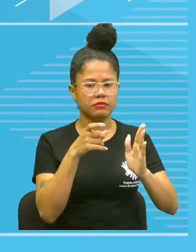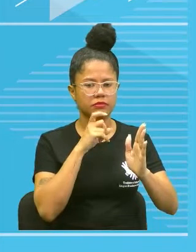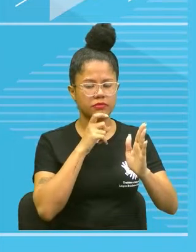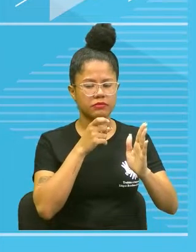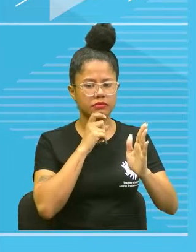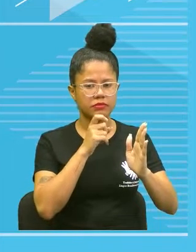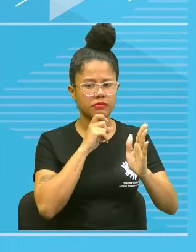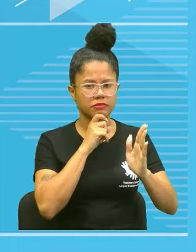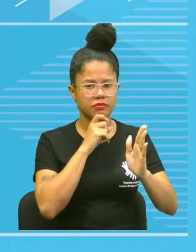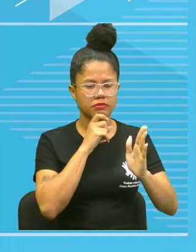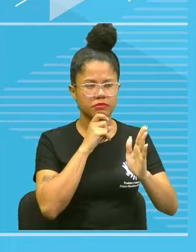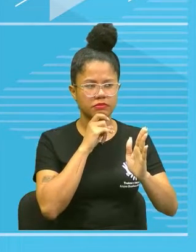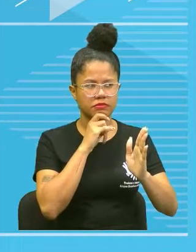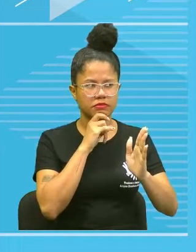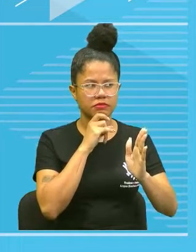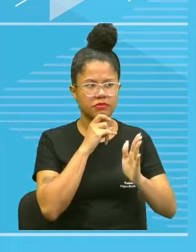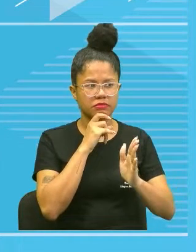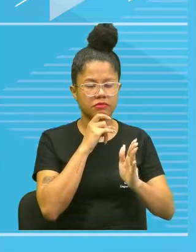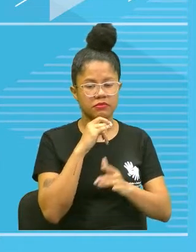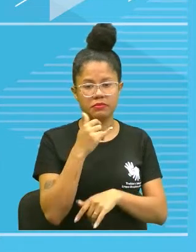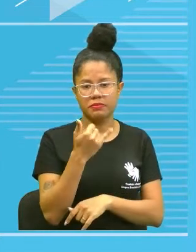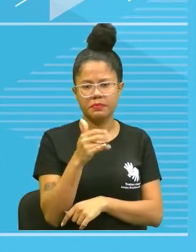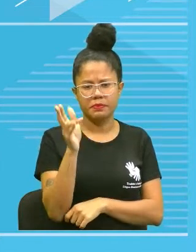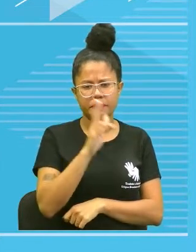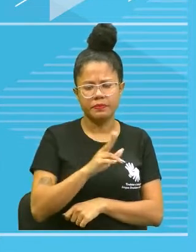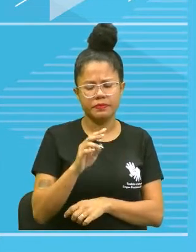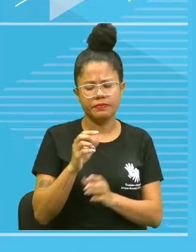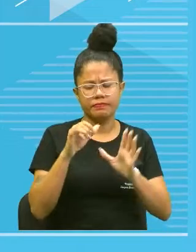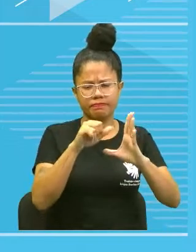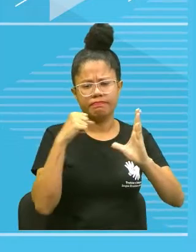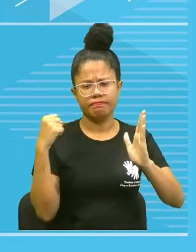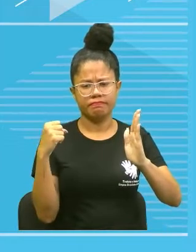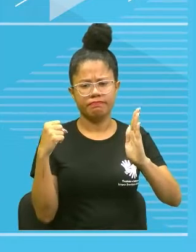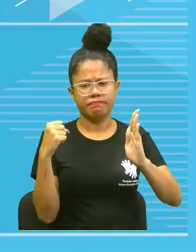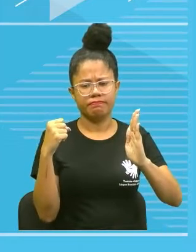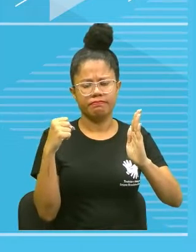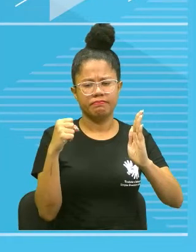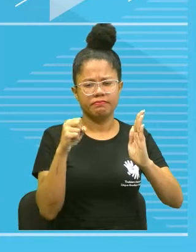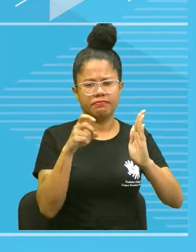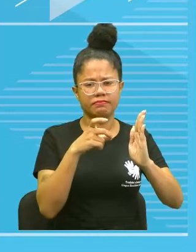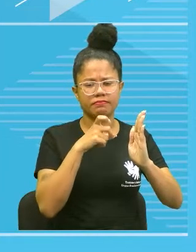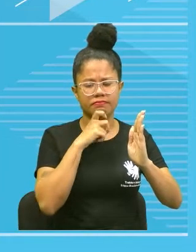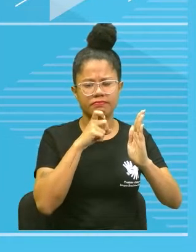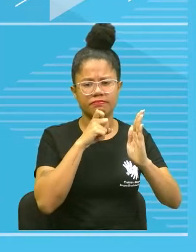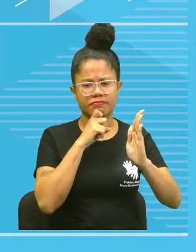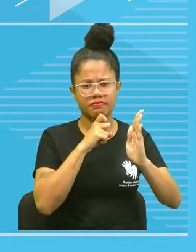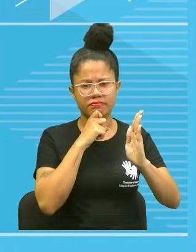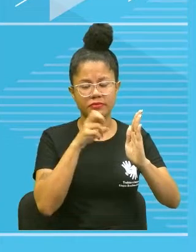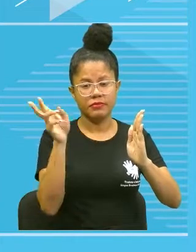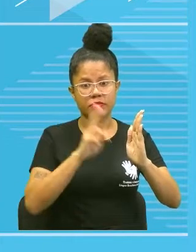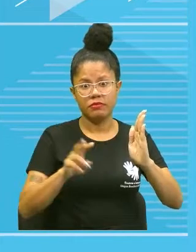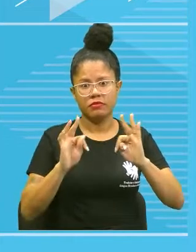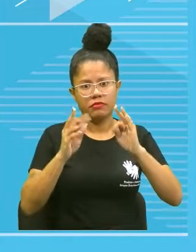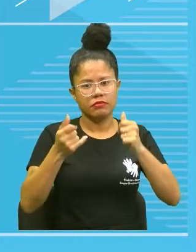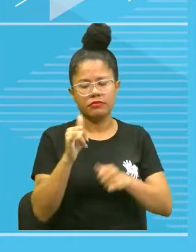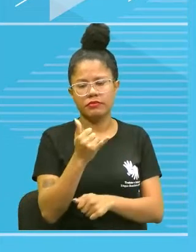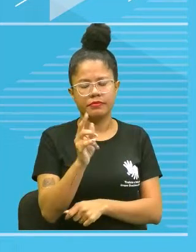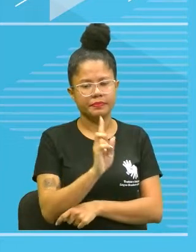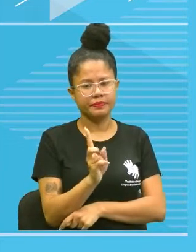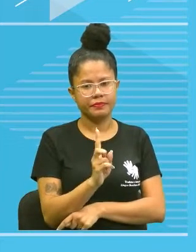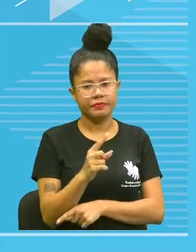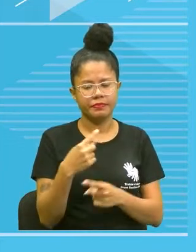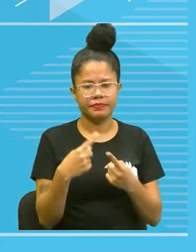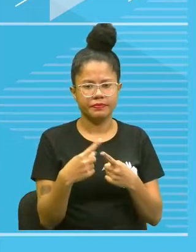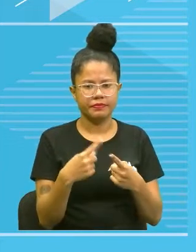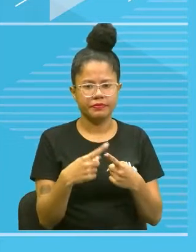completamente aproveitada pela geladeira, tá bom? Parte dela é dissipada. Dissipada como? Você tem a luz